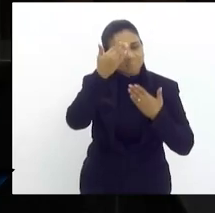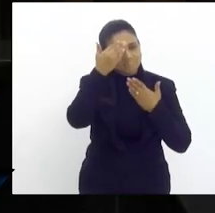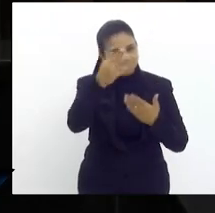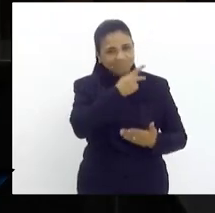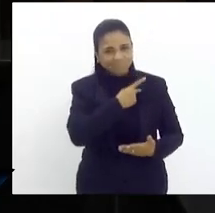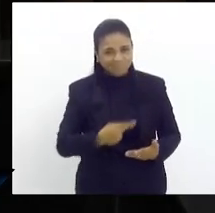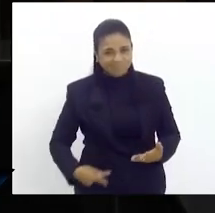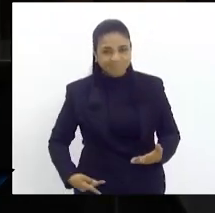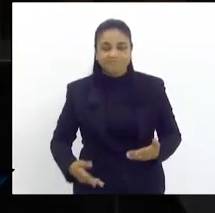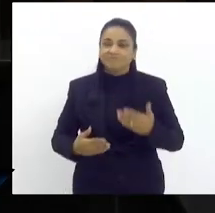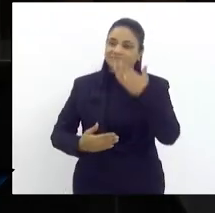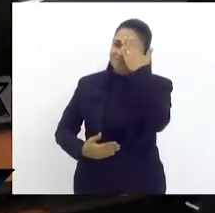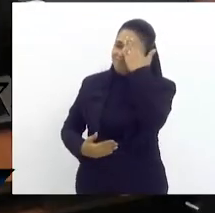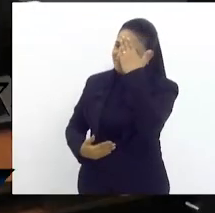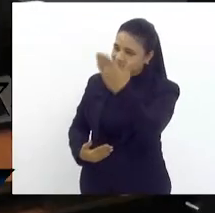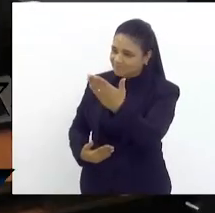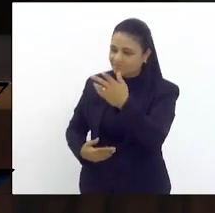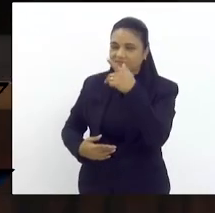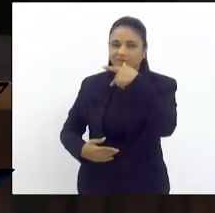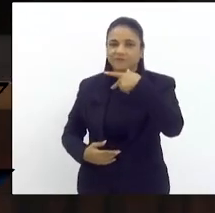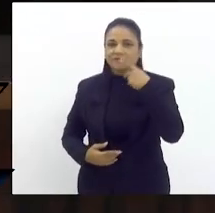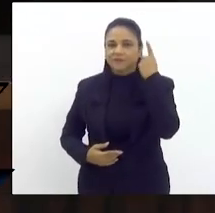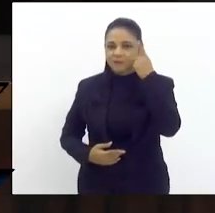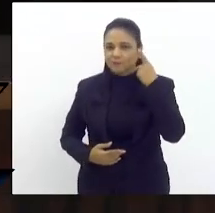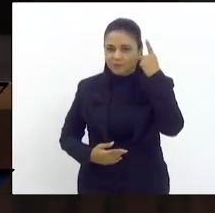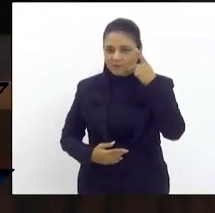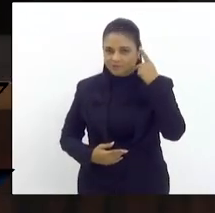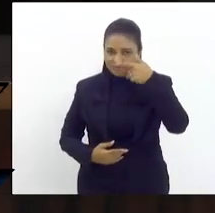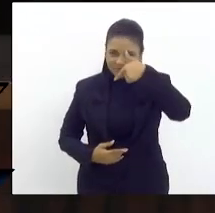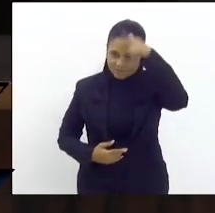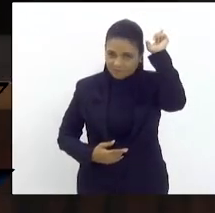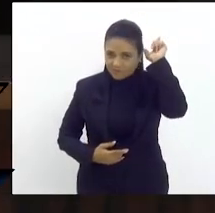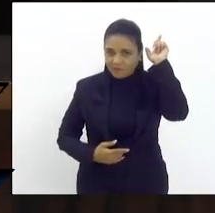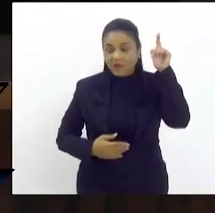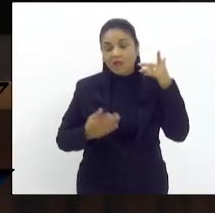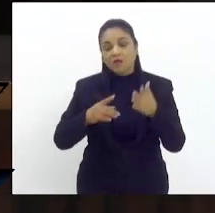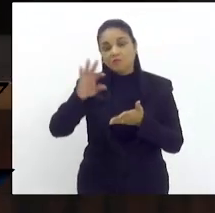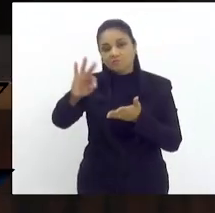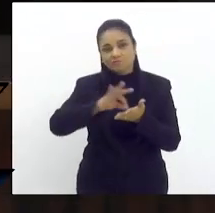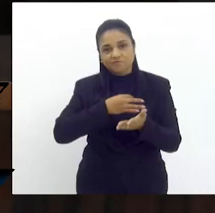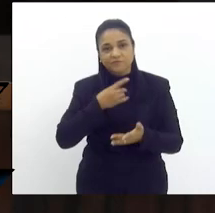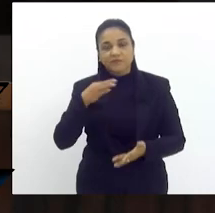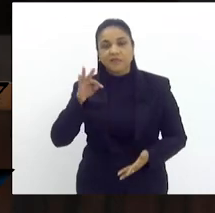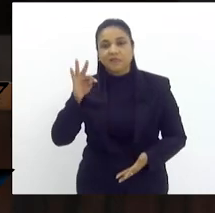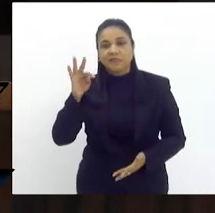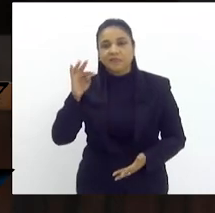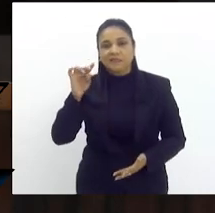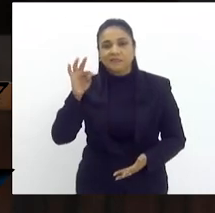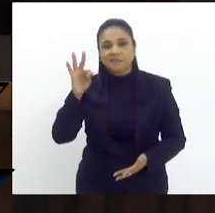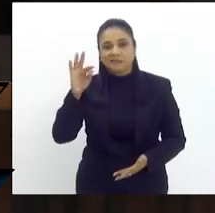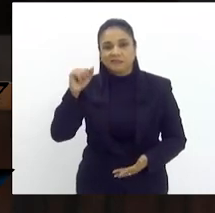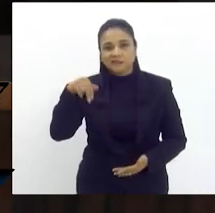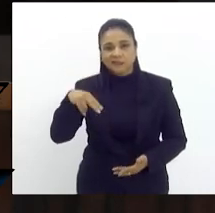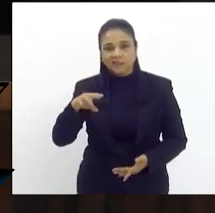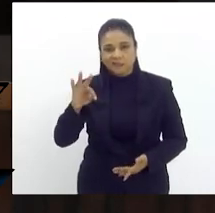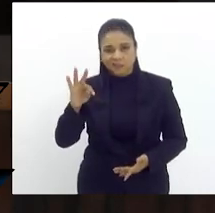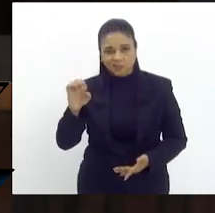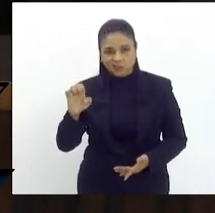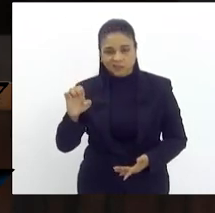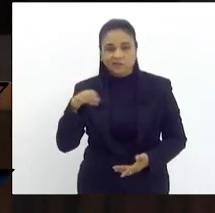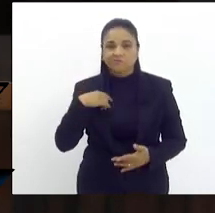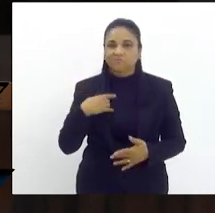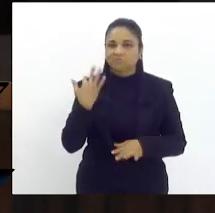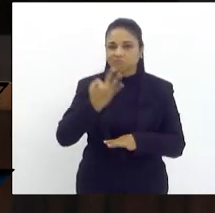agradecendo a Deputado Luiz Paulo próximo da Dom inscrito é o deputado não se encontrando presente